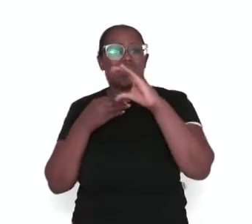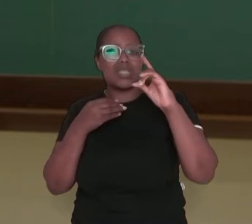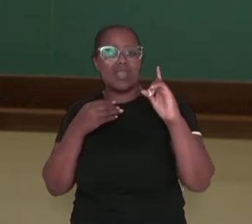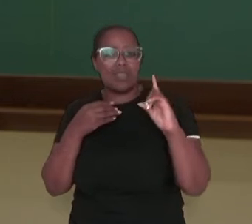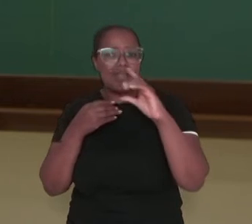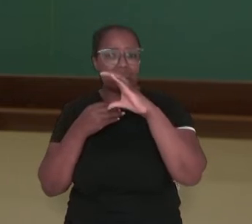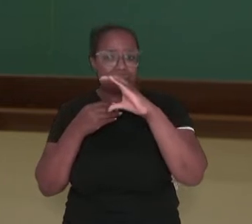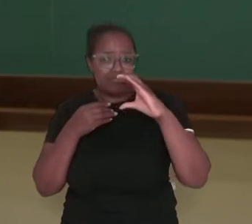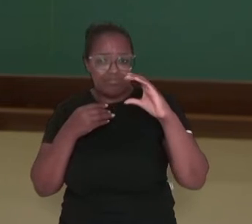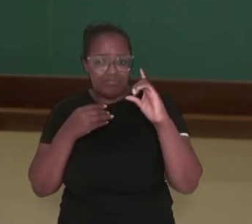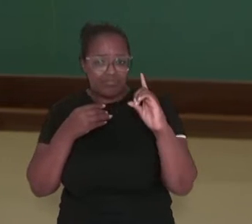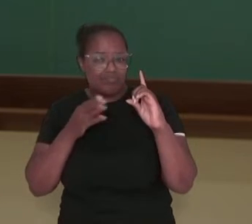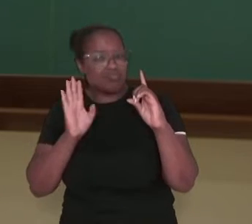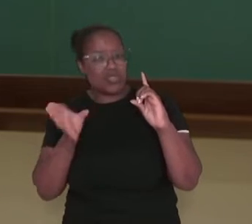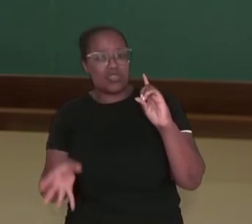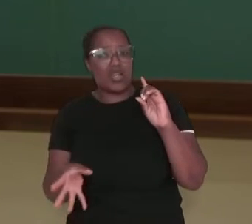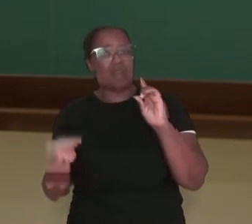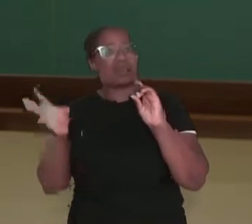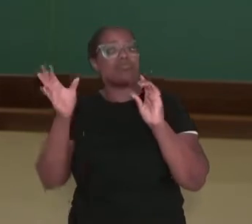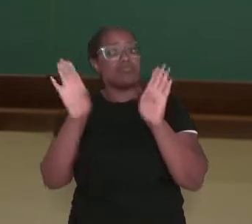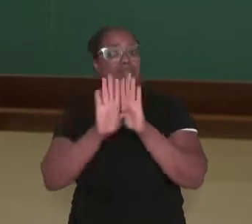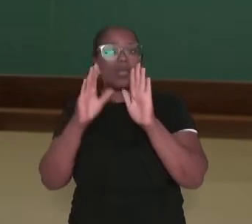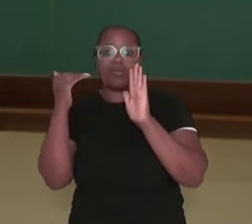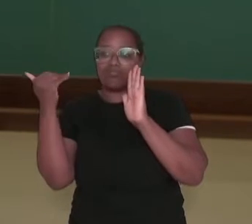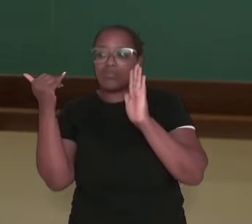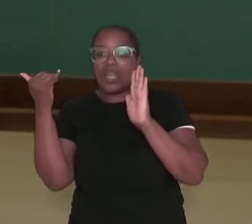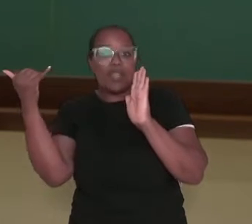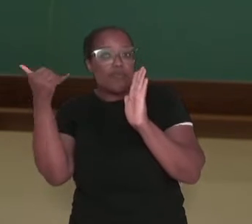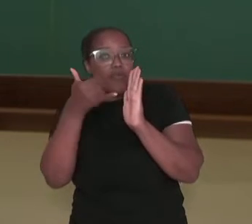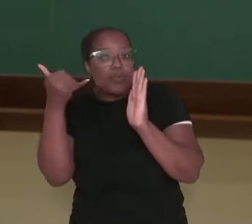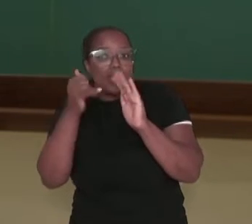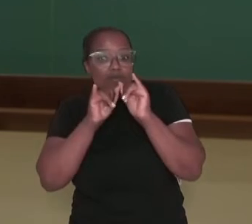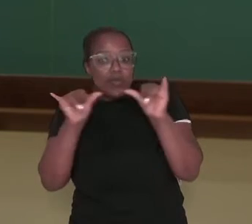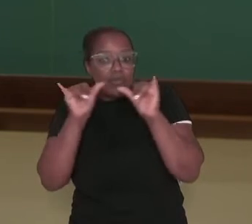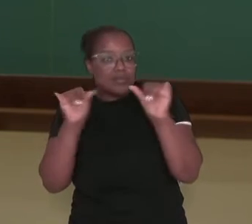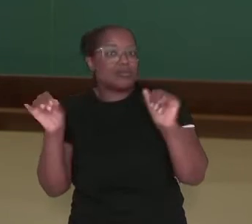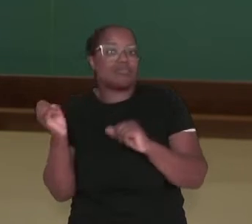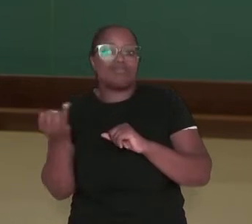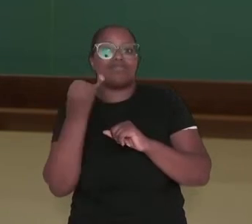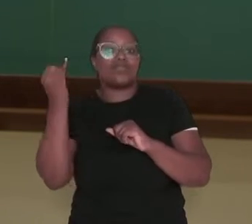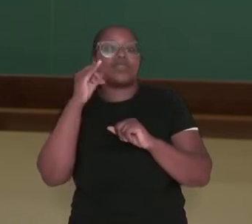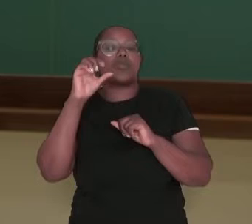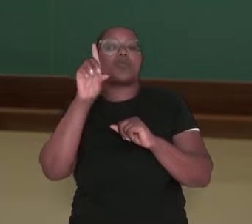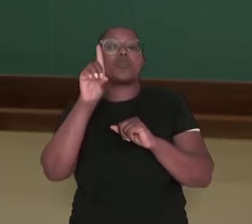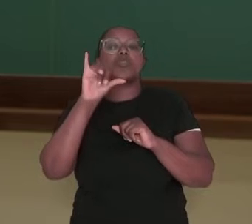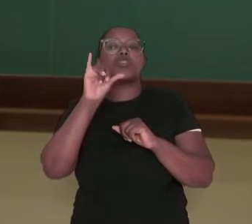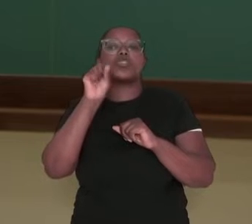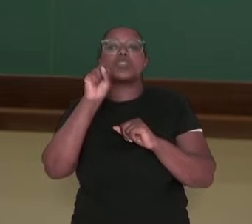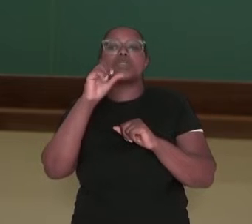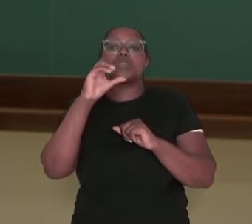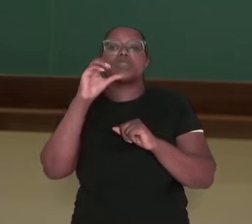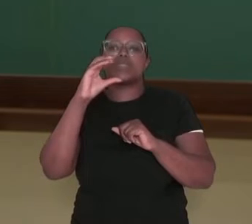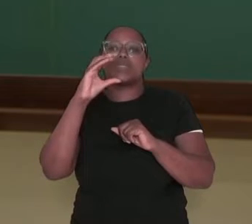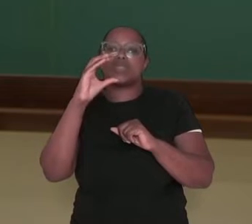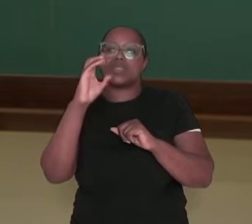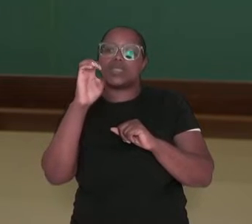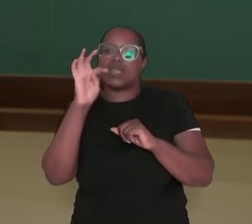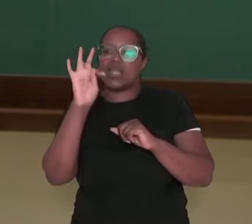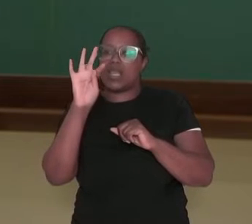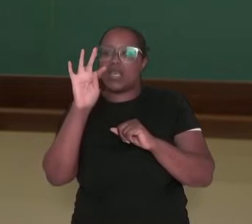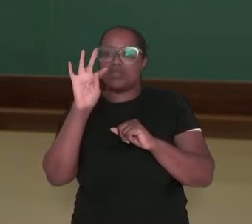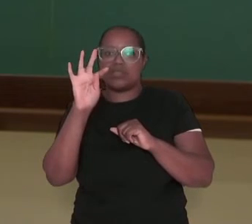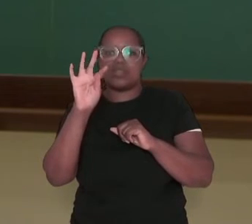mais habituados. Vamos falar um pouquinho sobre eles, pessoal. Eles são os disquete, também conhecido